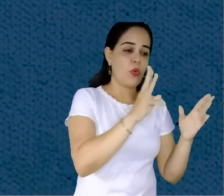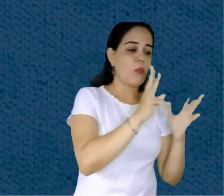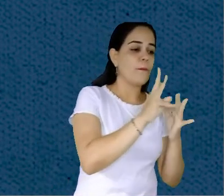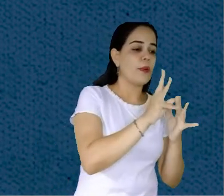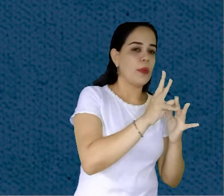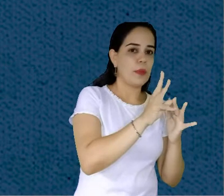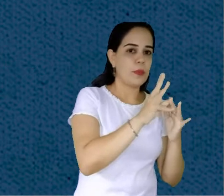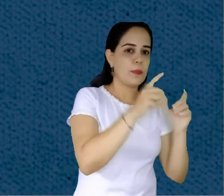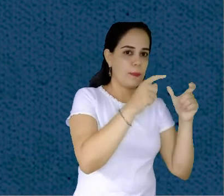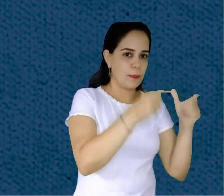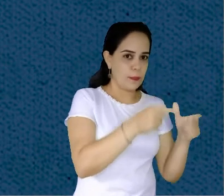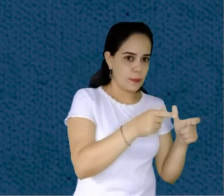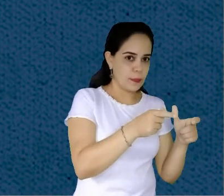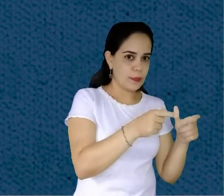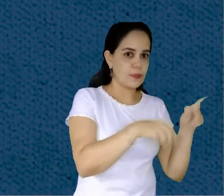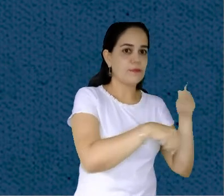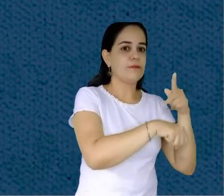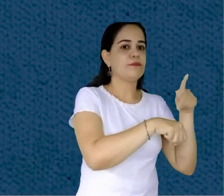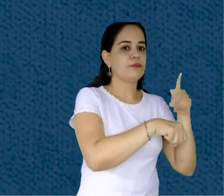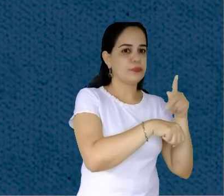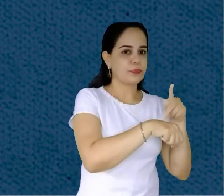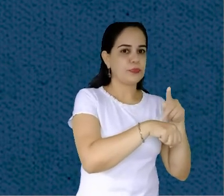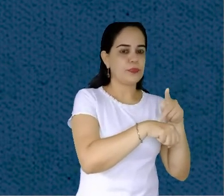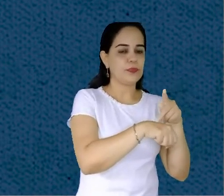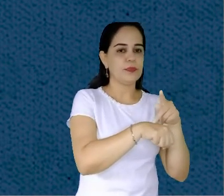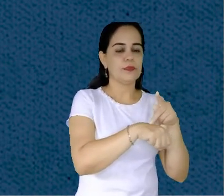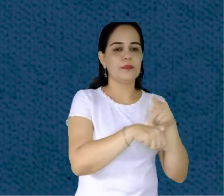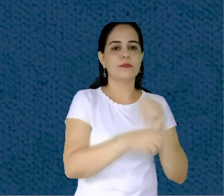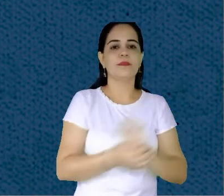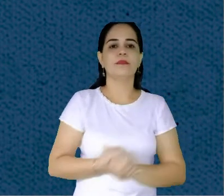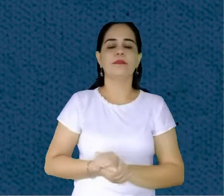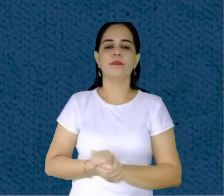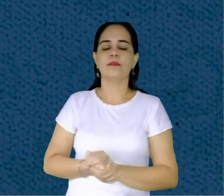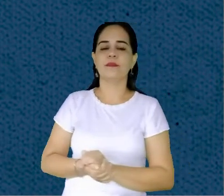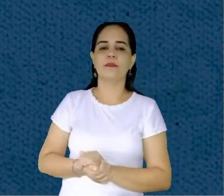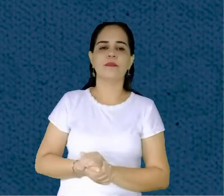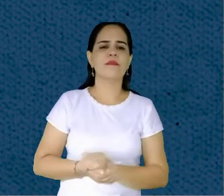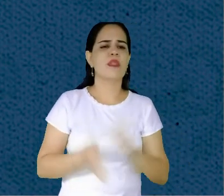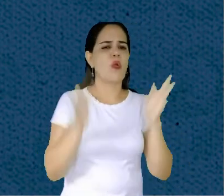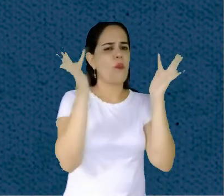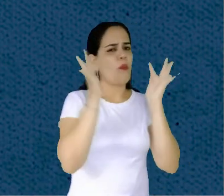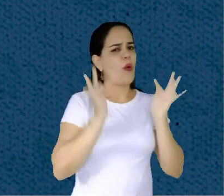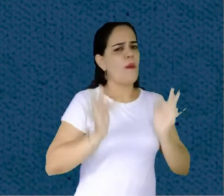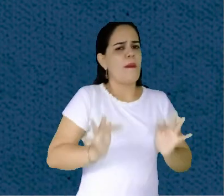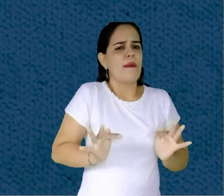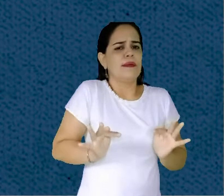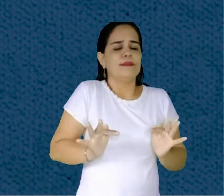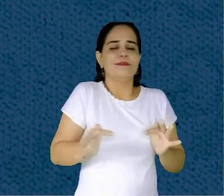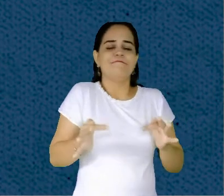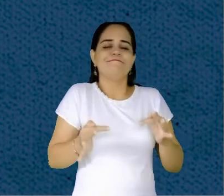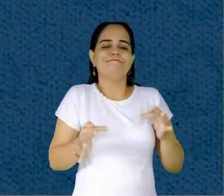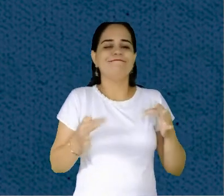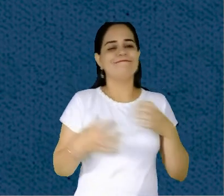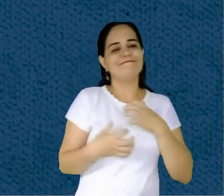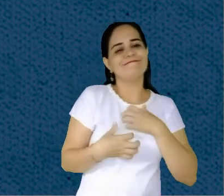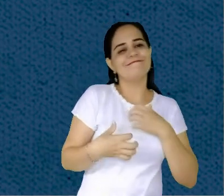Disse ele: ficarei feliz em me beneficiar novamente de conhecê-lo, visitando suas terras